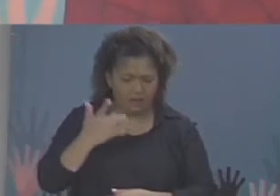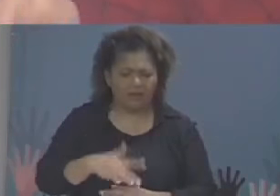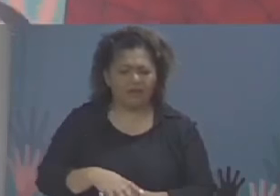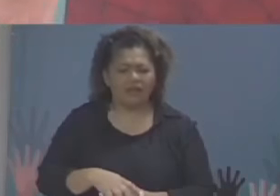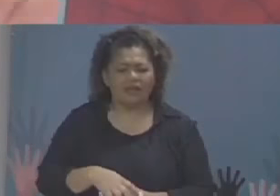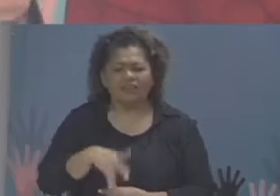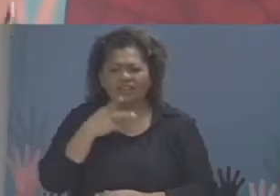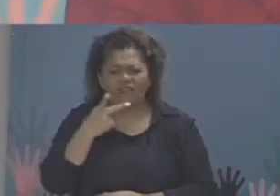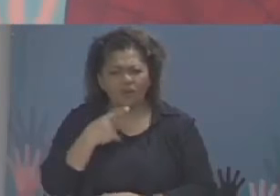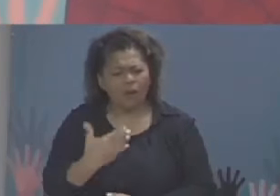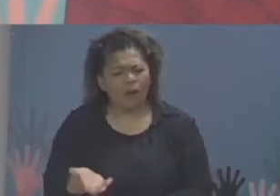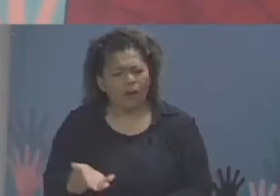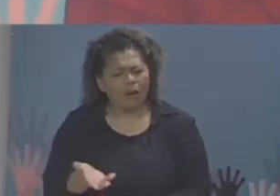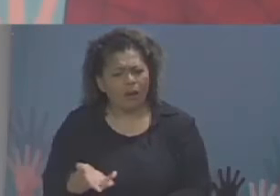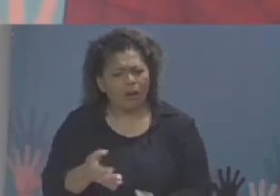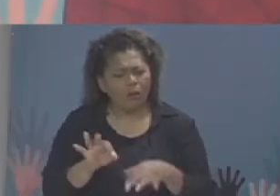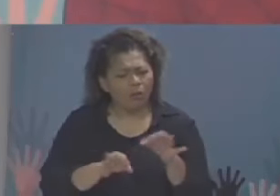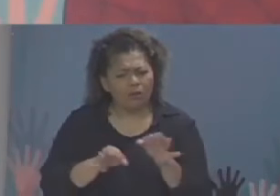olha, o projeto